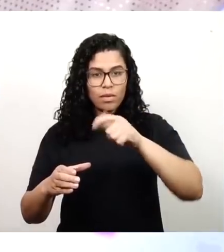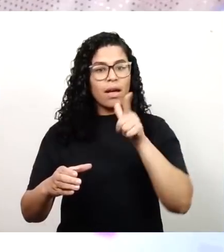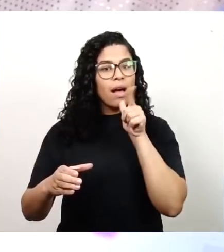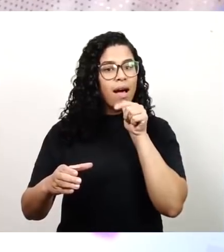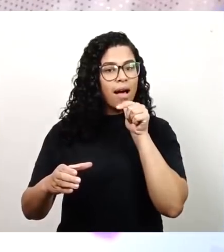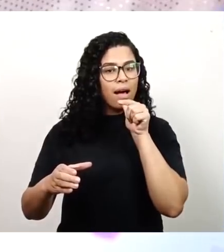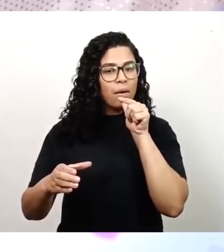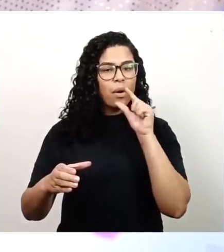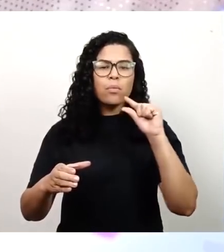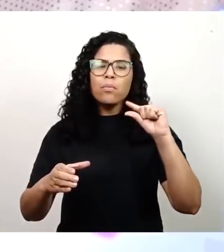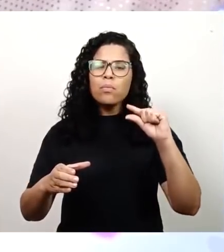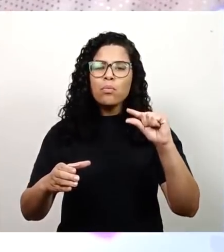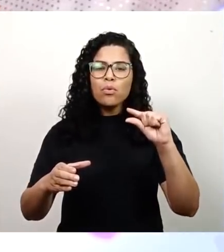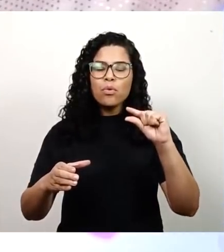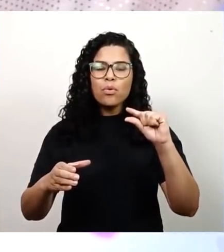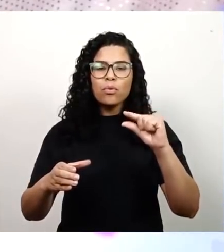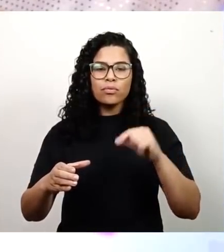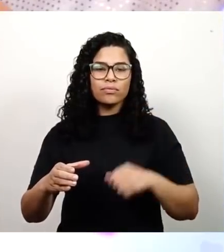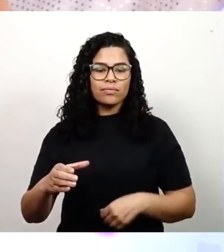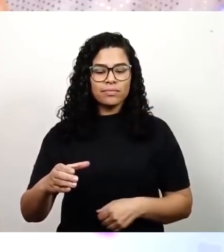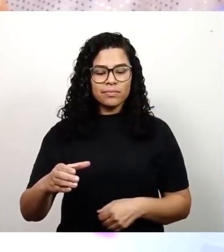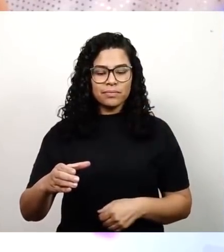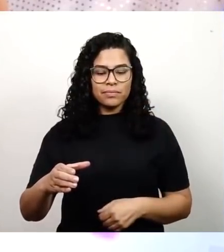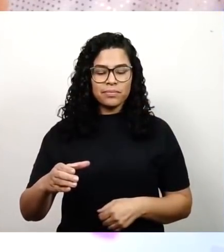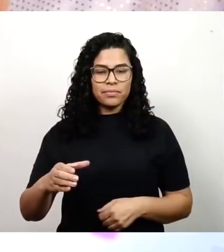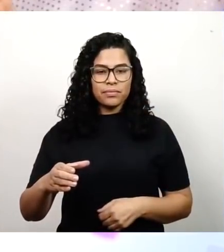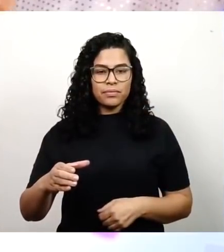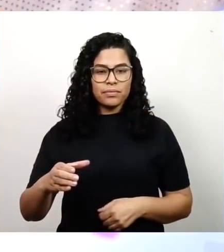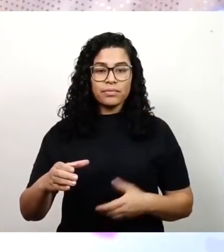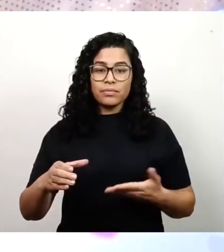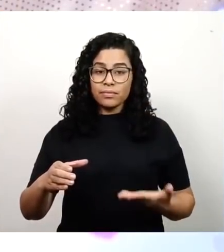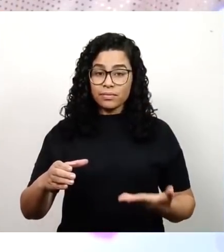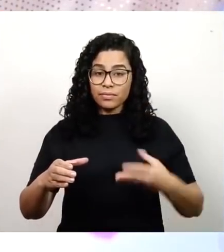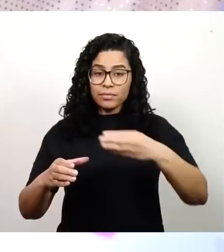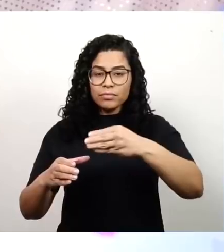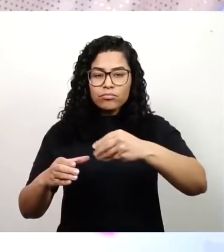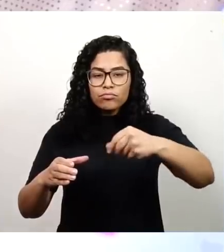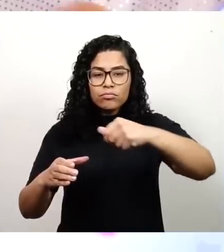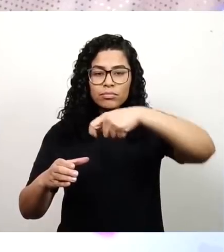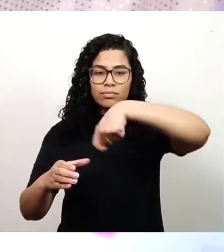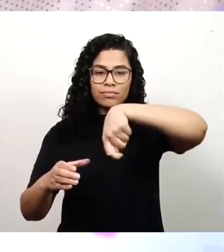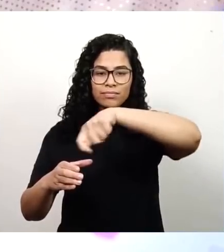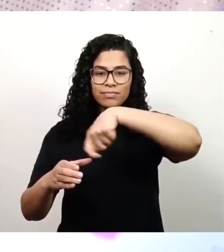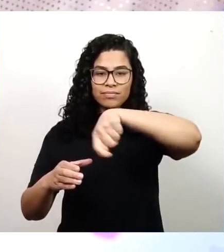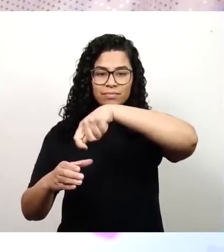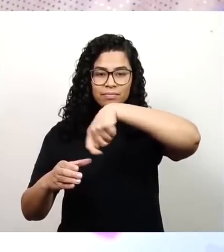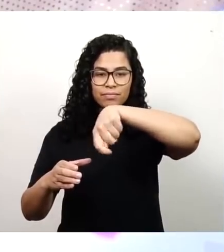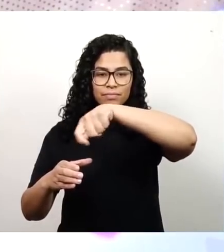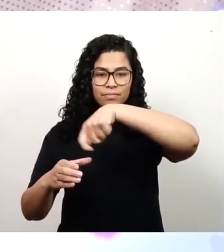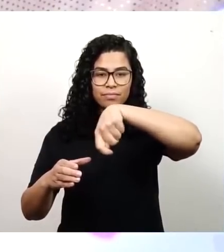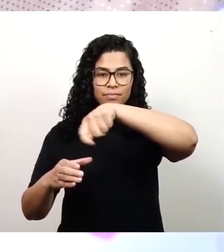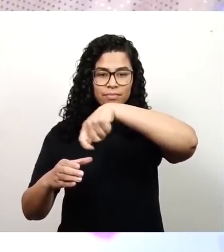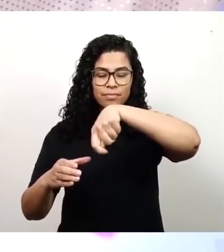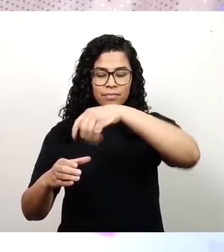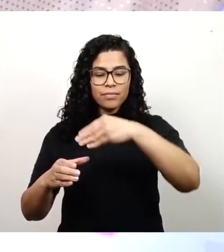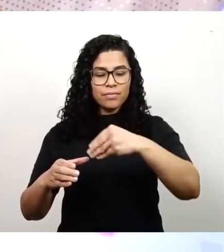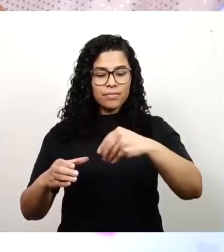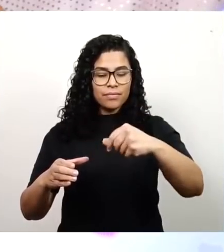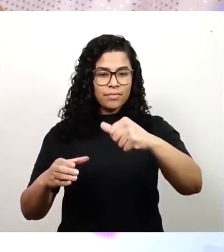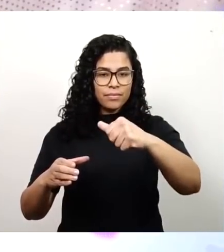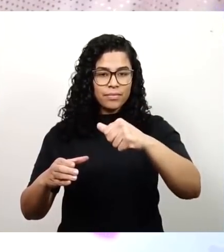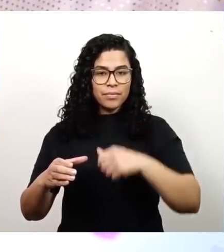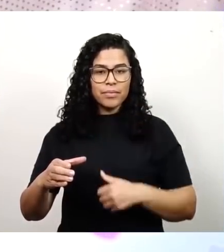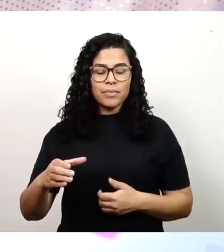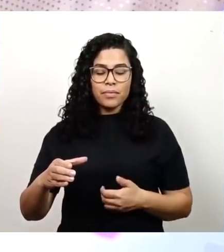e vou adicionar água, um pouquinho de água. Então, nós vamos dissolver,